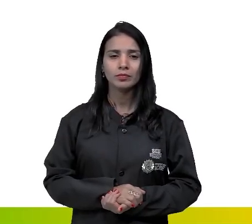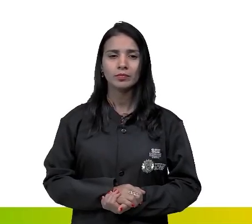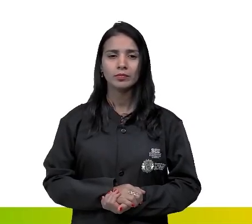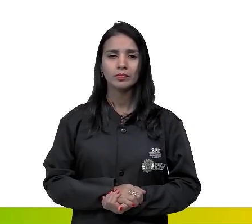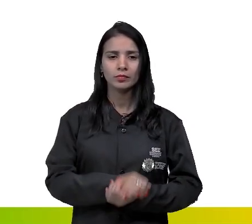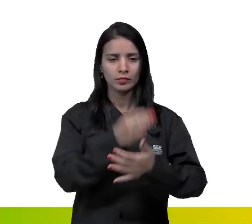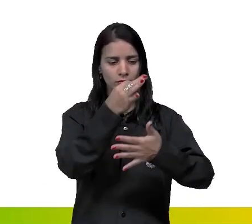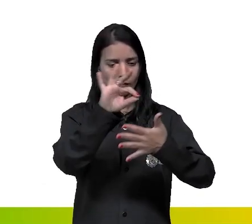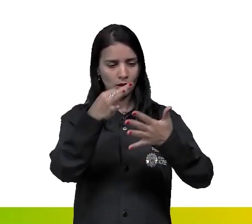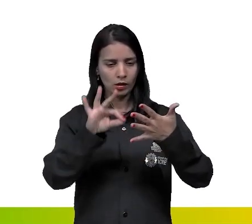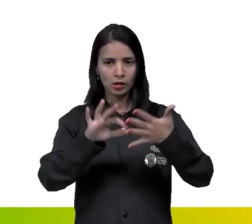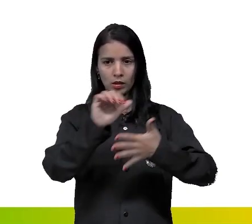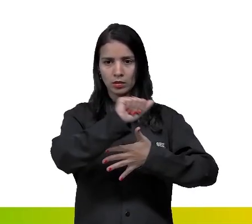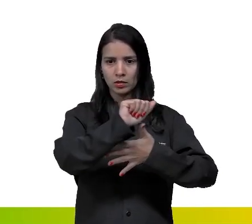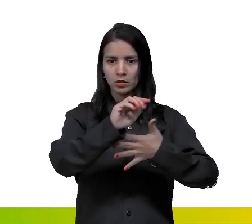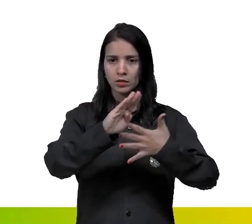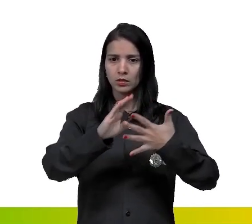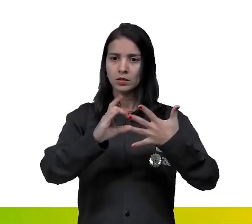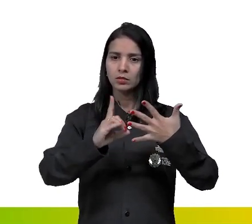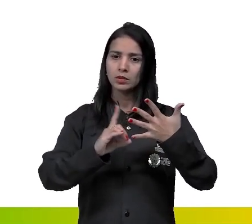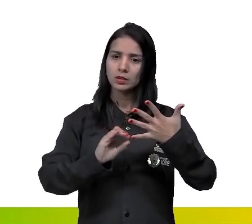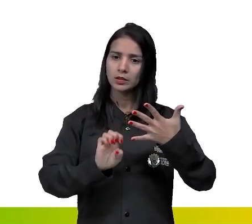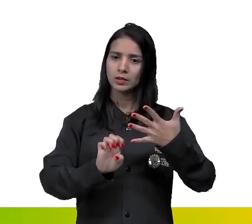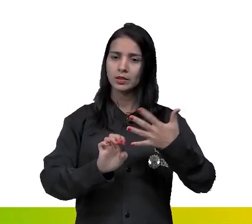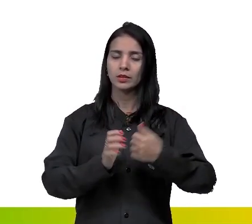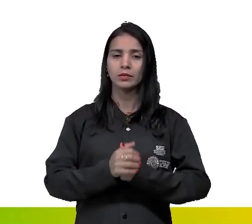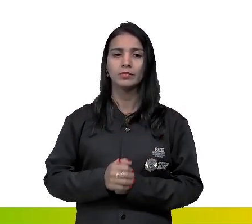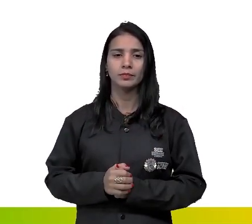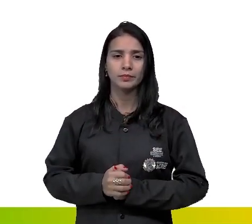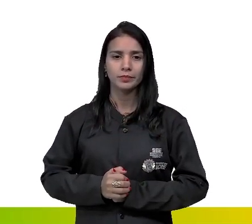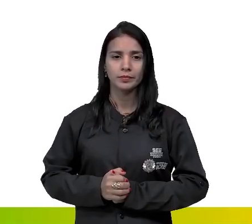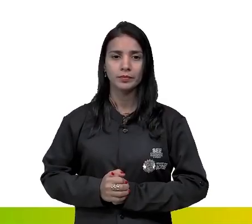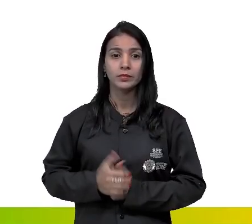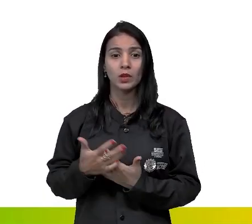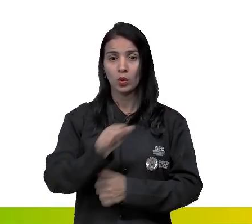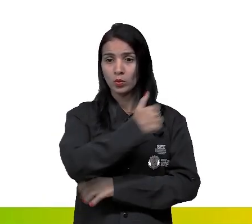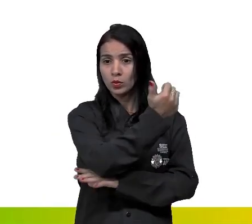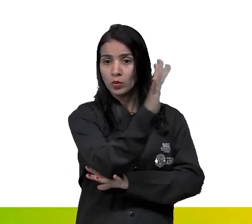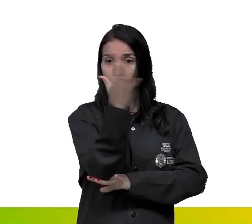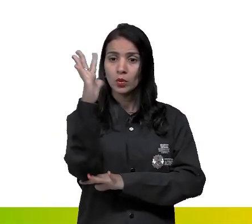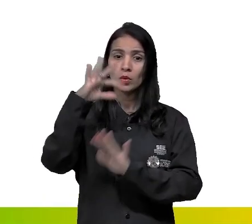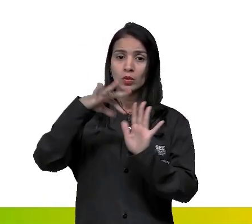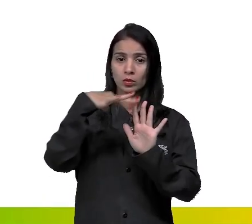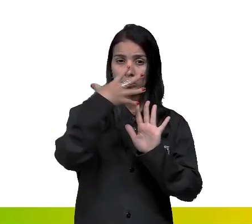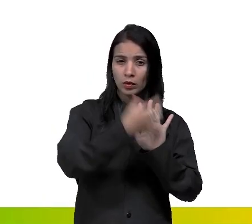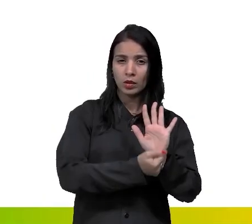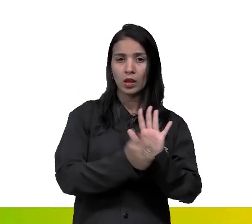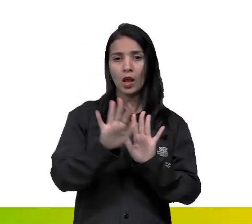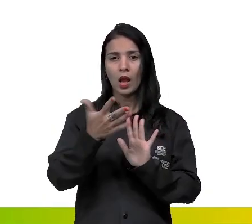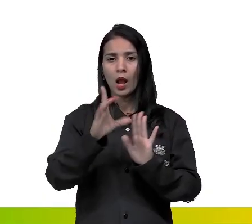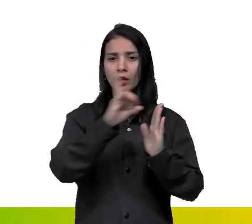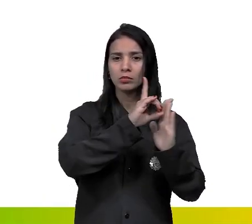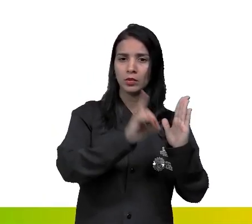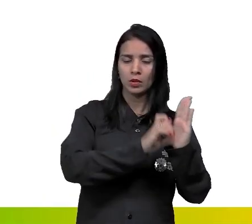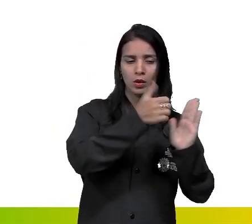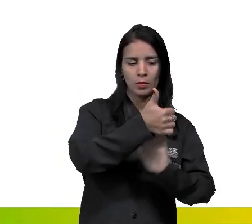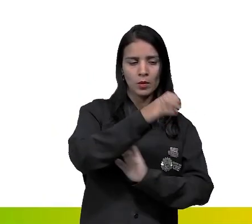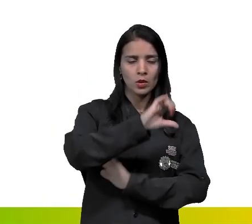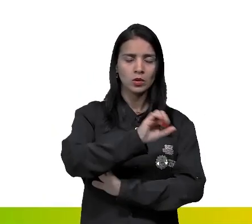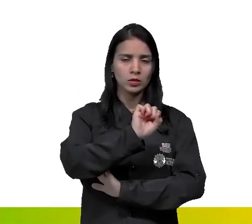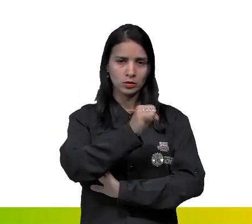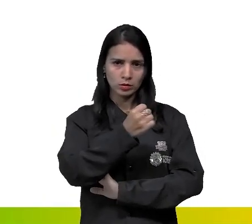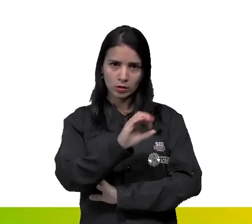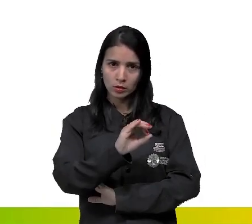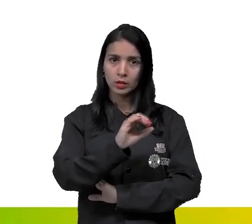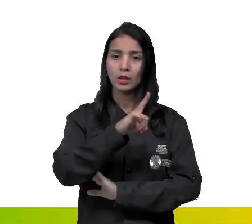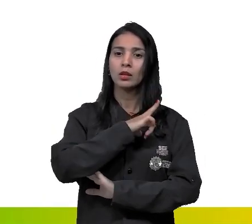A. Na floresta amazônica, especialmente a partir da década de 1980, devastada pela